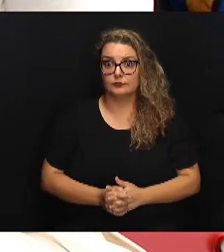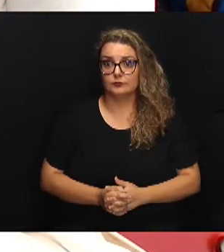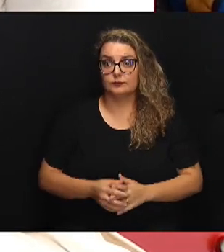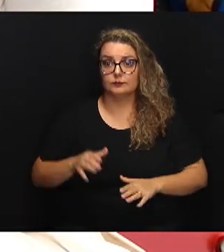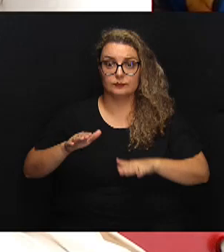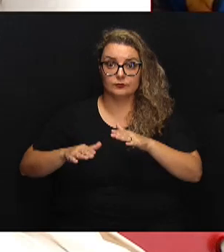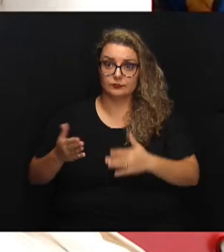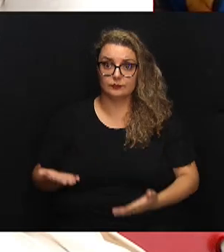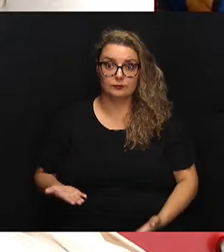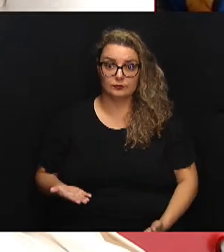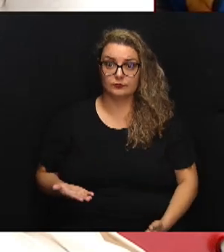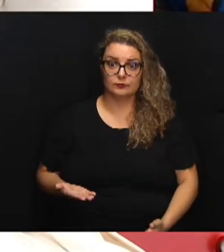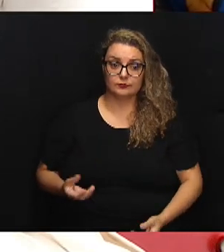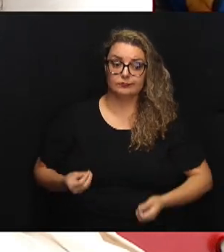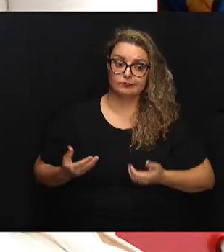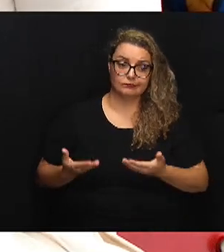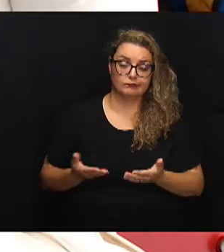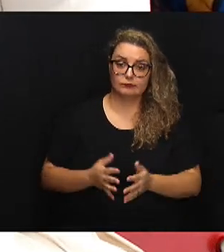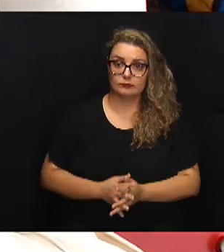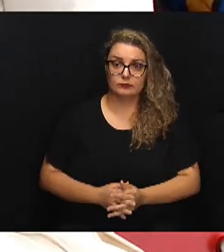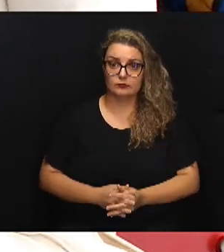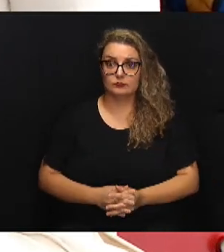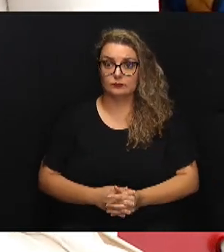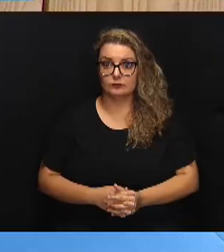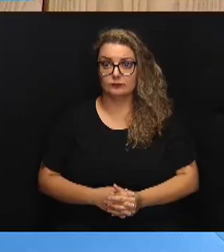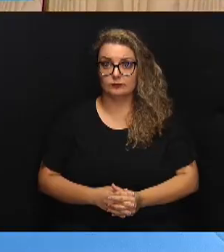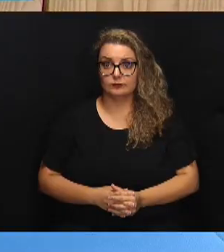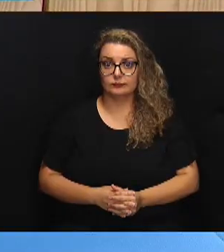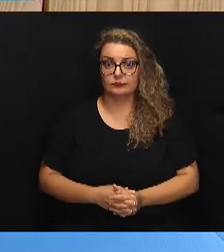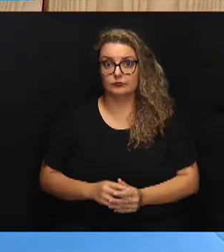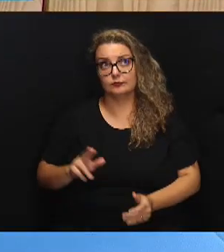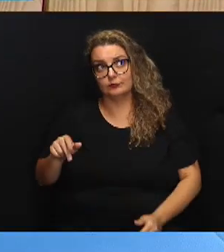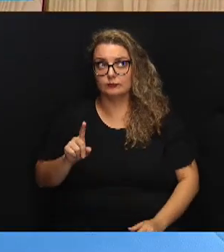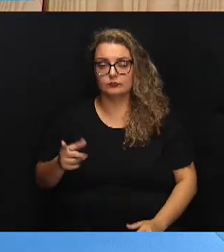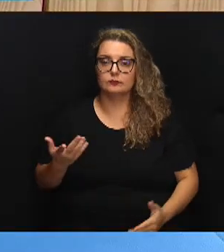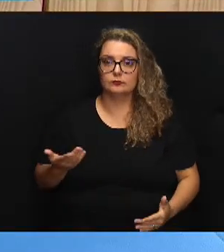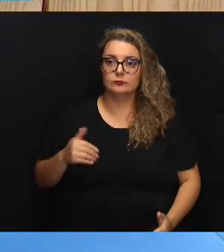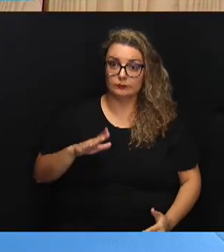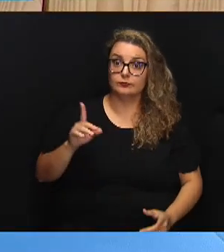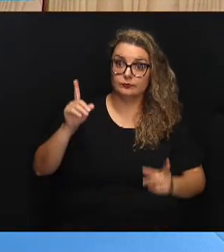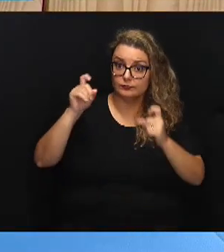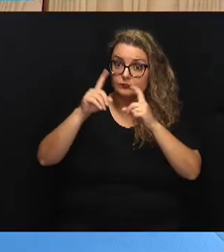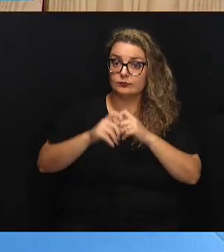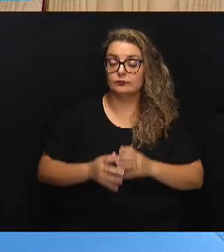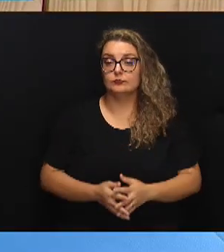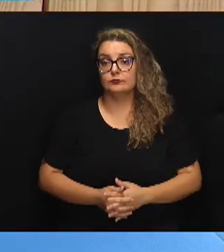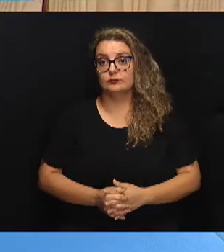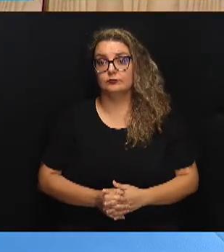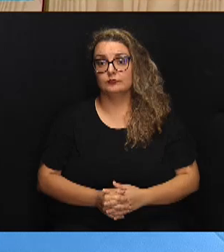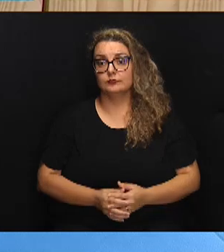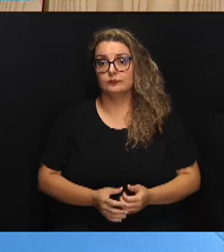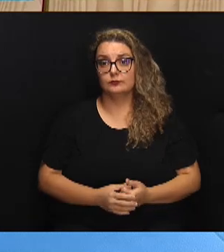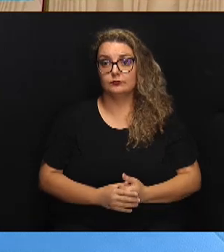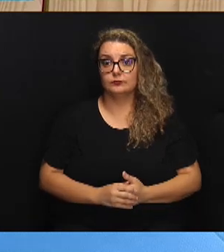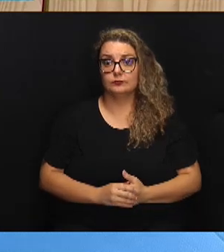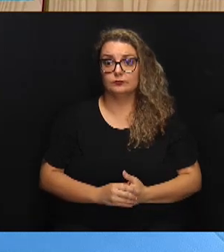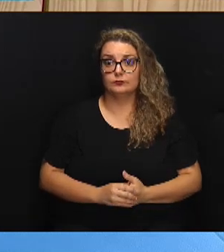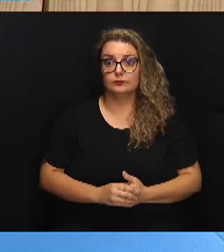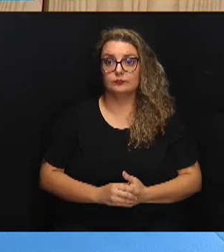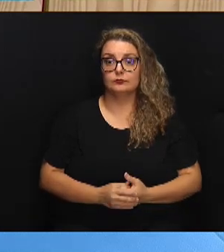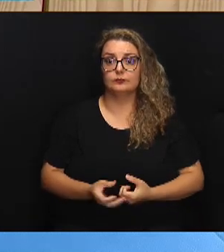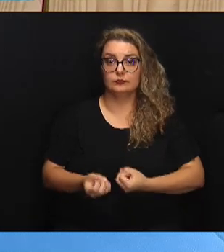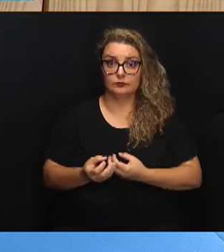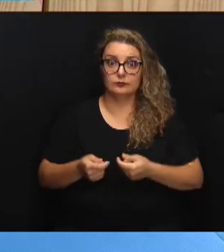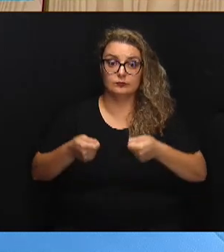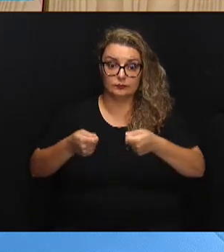vezes, dado aos fatos, nunca não, mas é muito difícil ter algumas informações